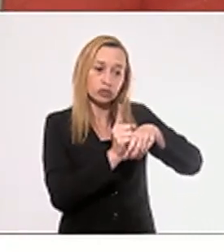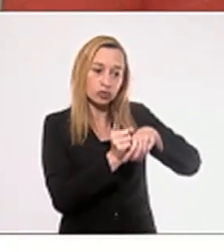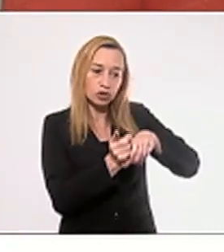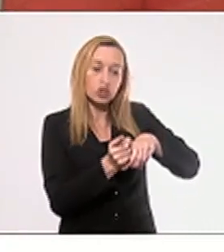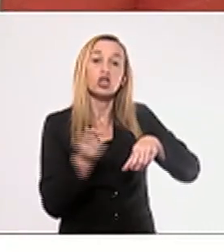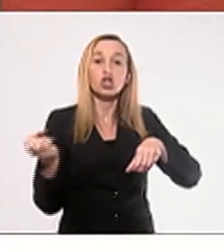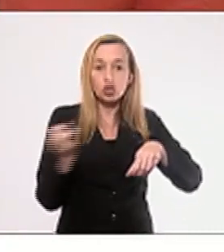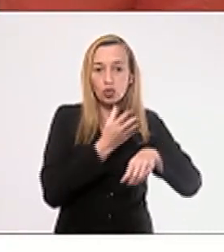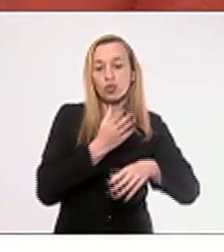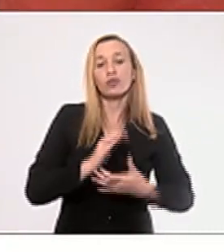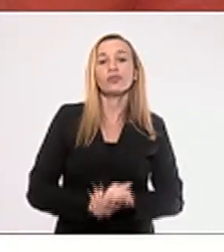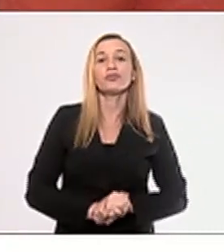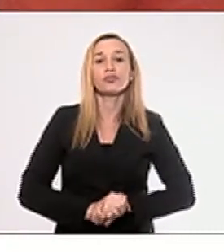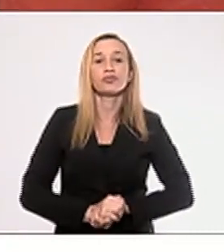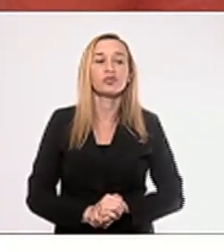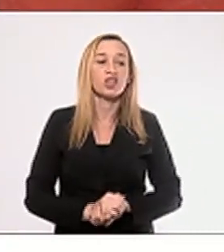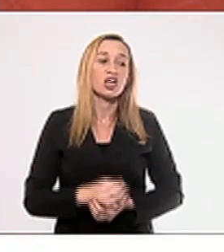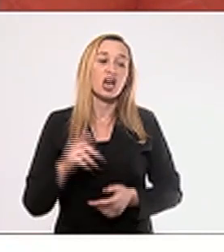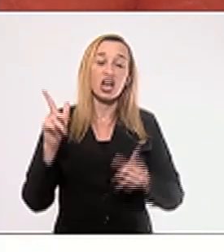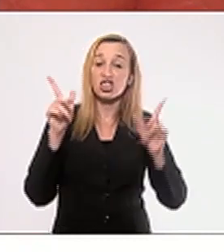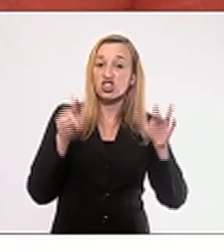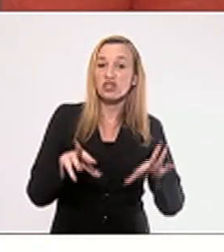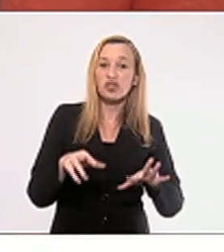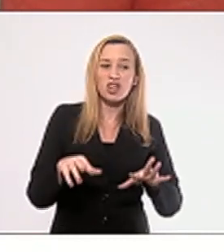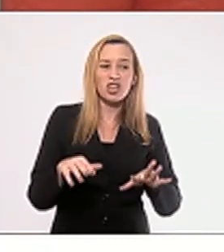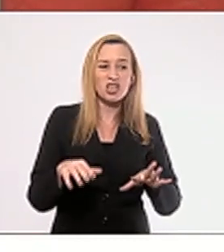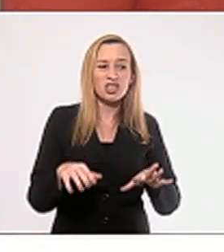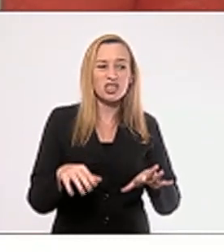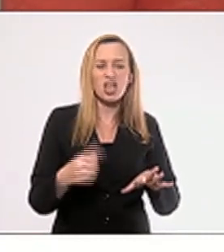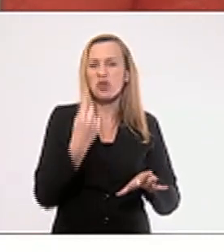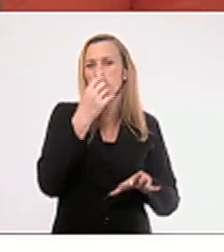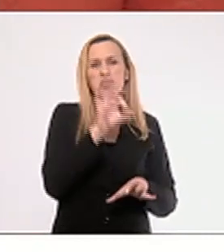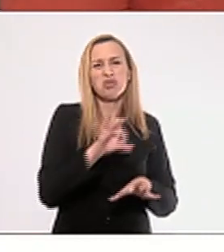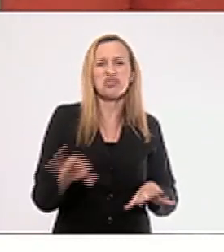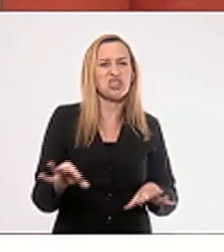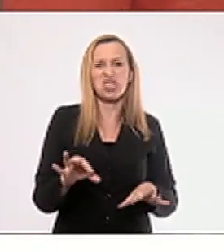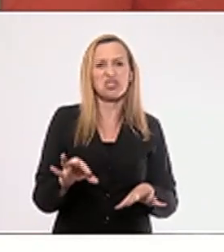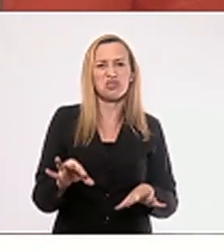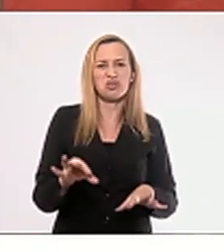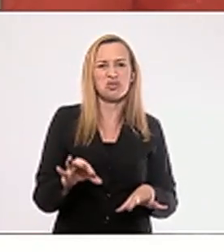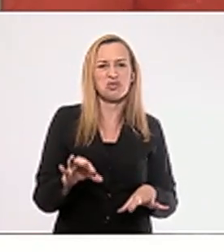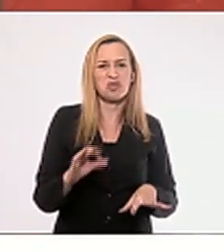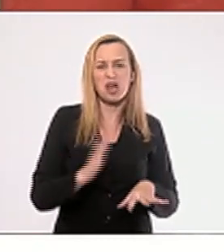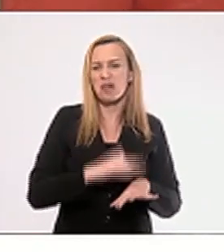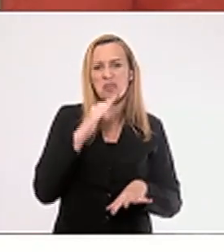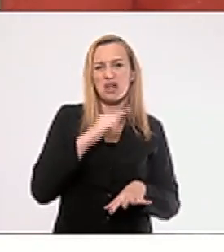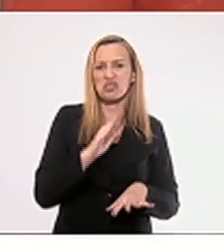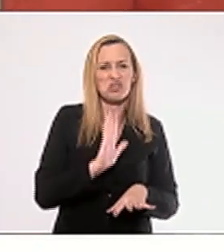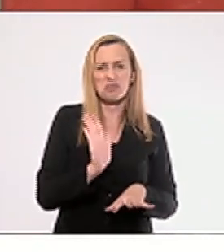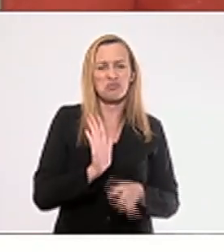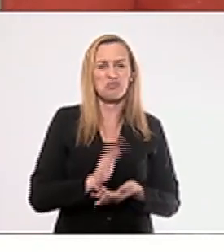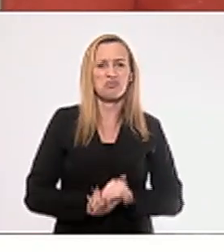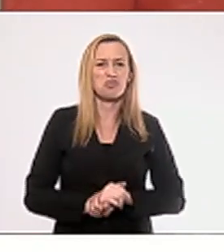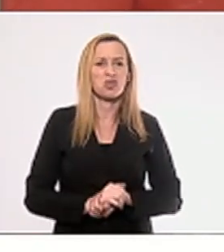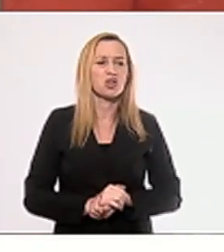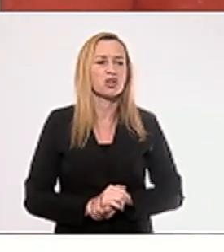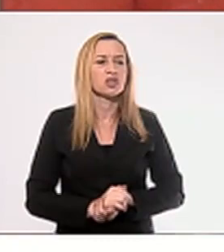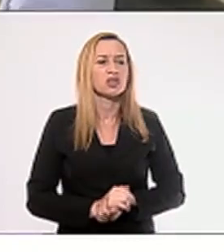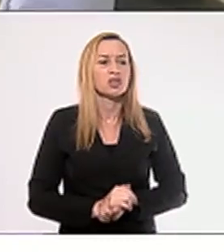convencional, o medidor analógico. A diferença não passou de 1% a mais do medidor ultrassônico, ou